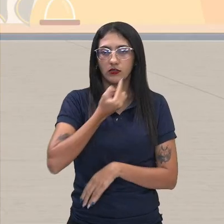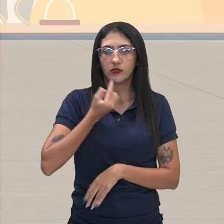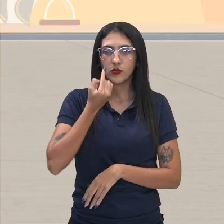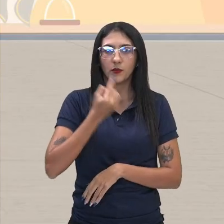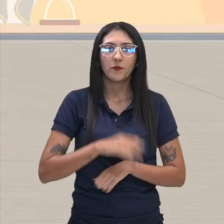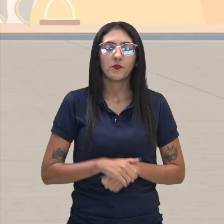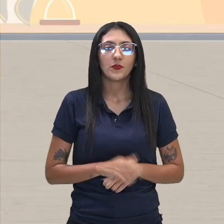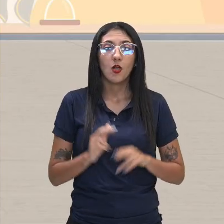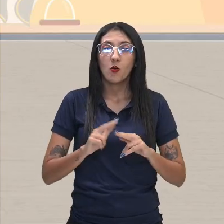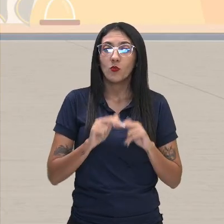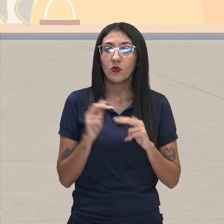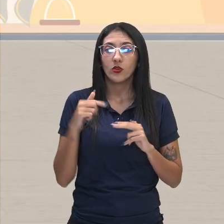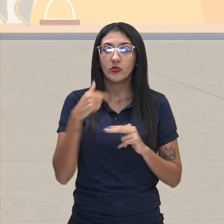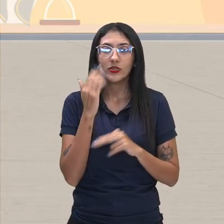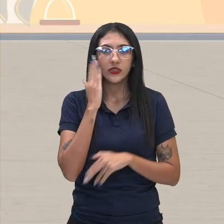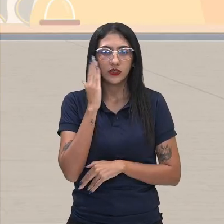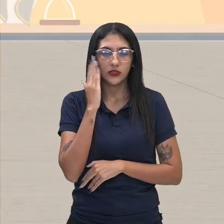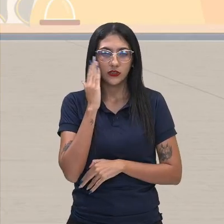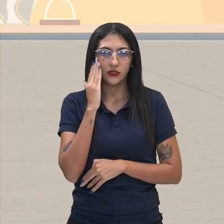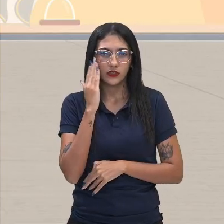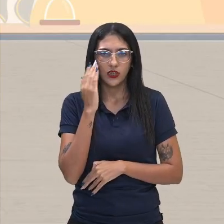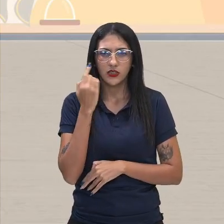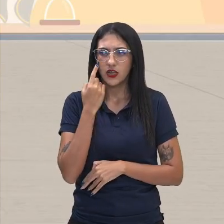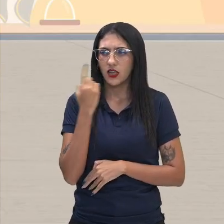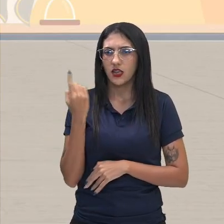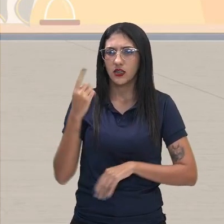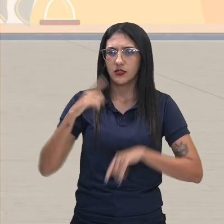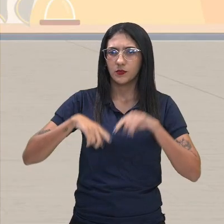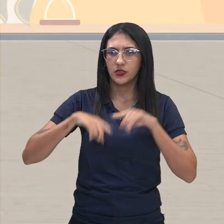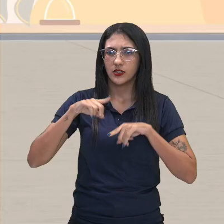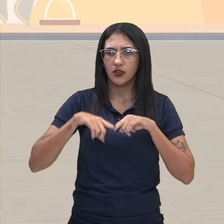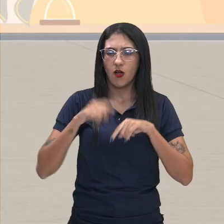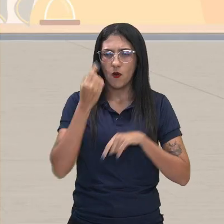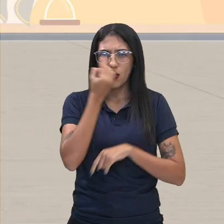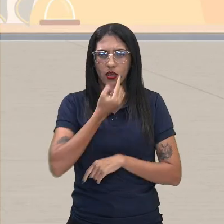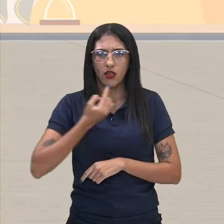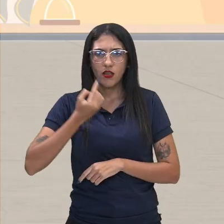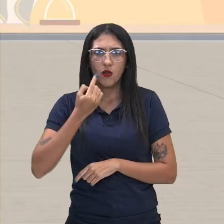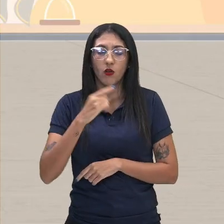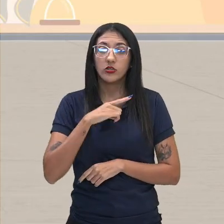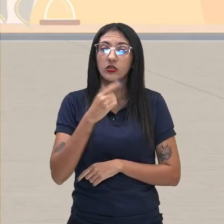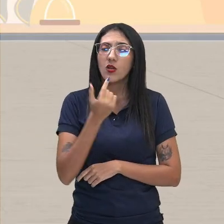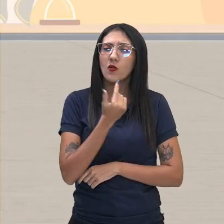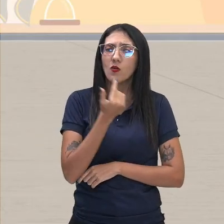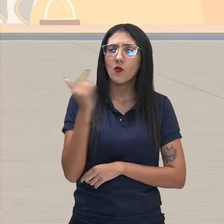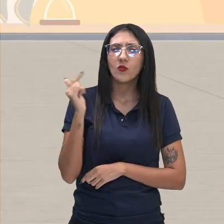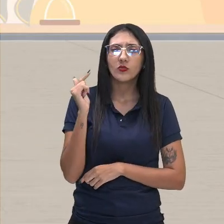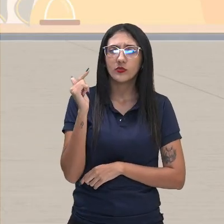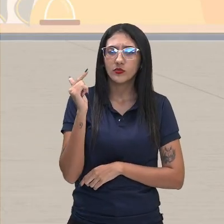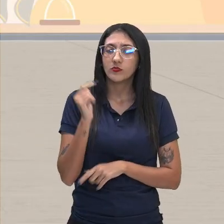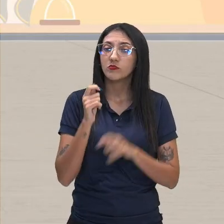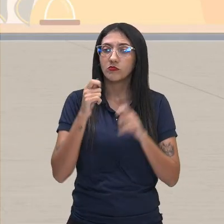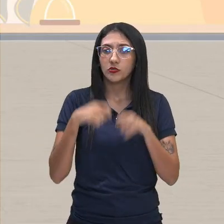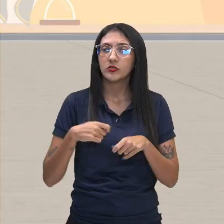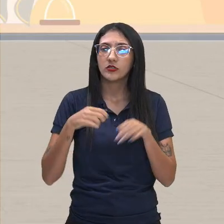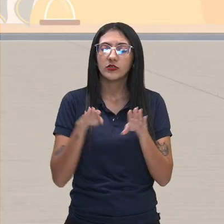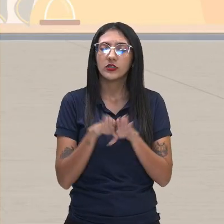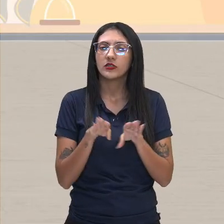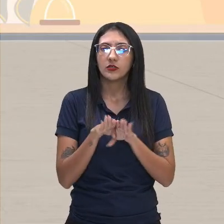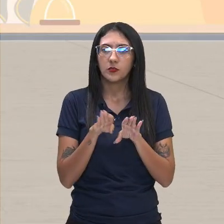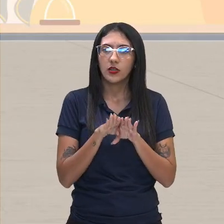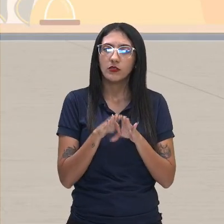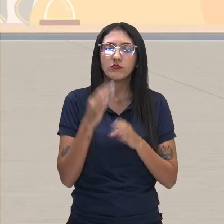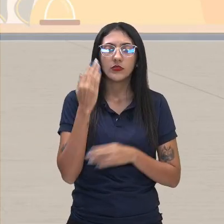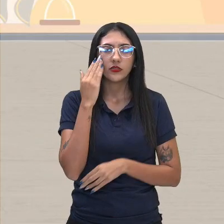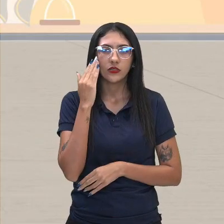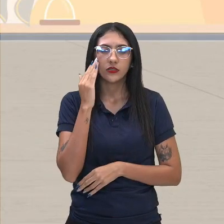percebe justamente, assim como o relógio, você também tem outros instrumentos para lidar